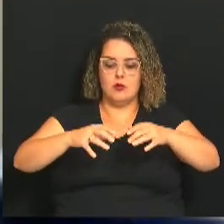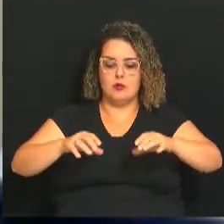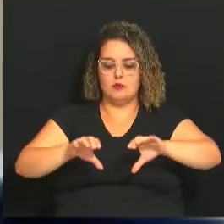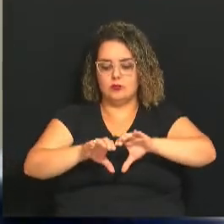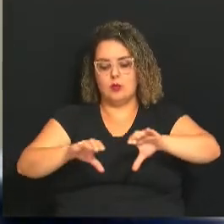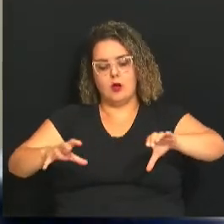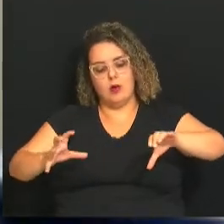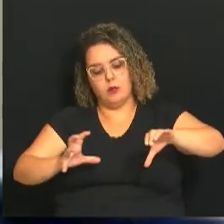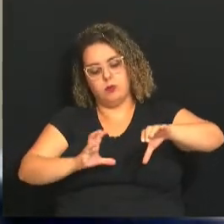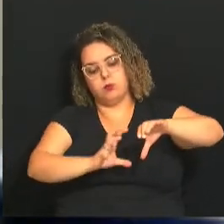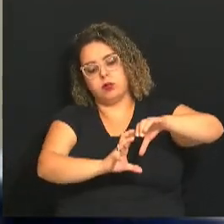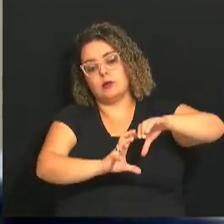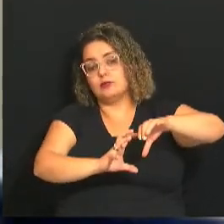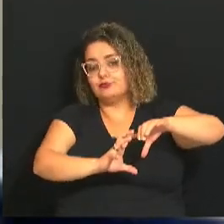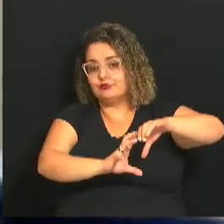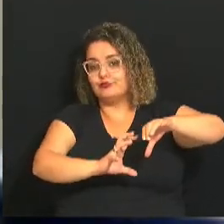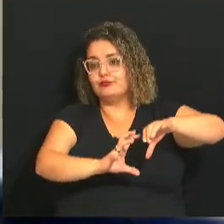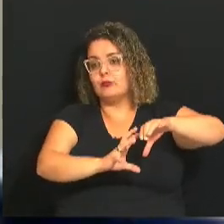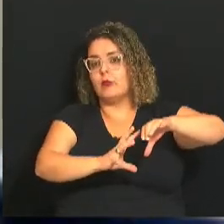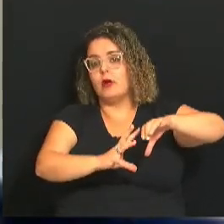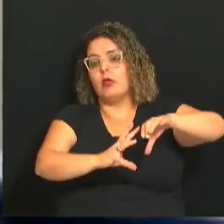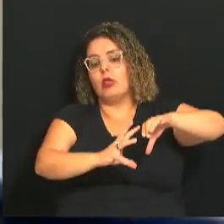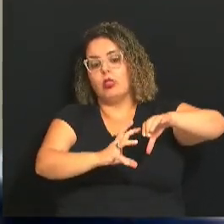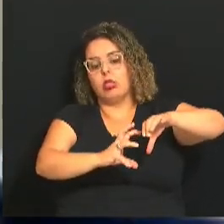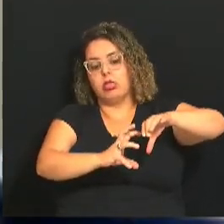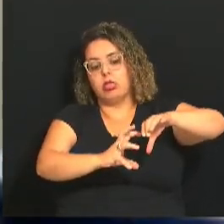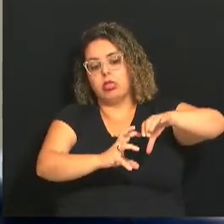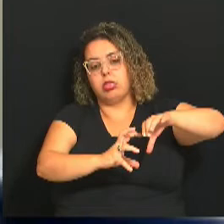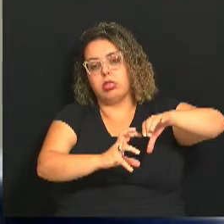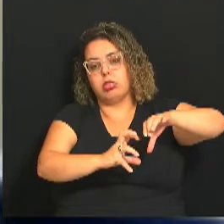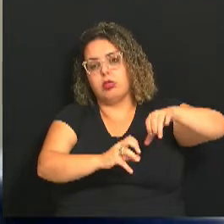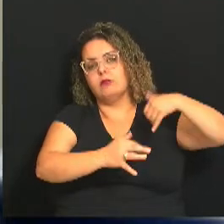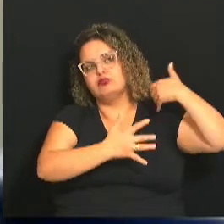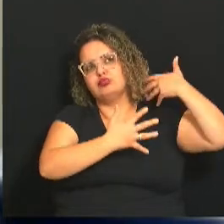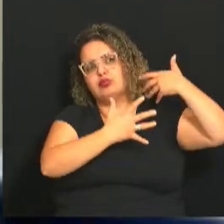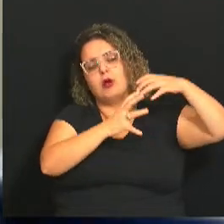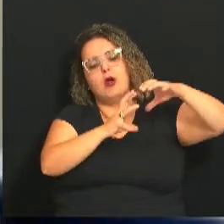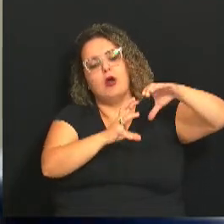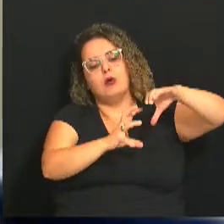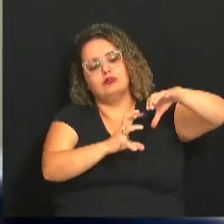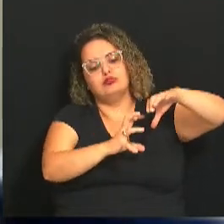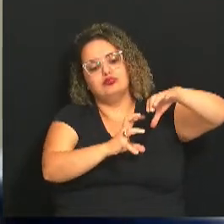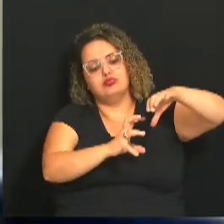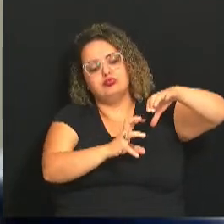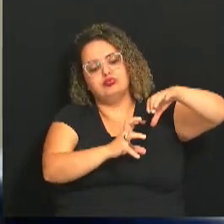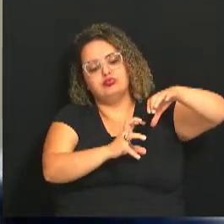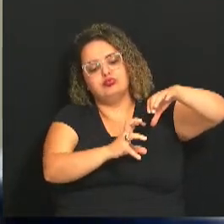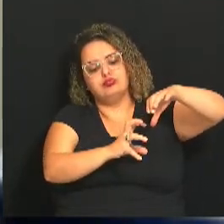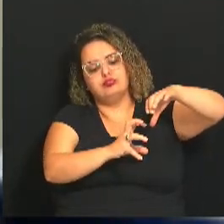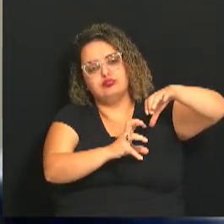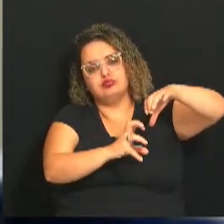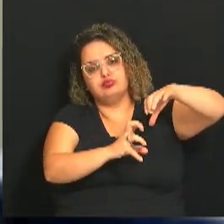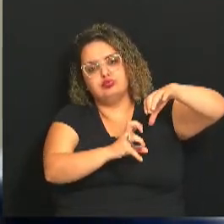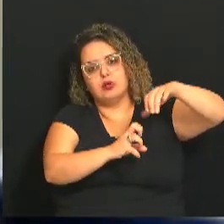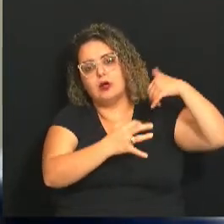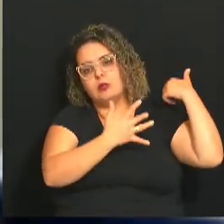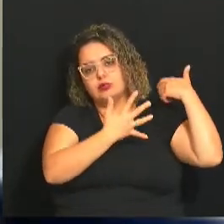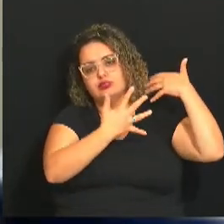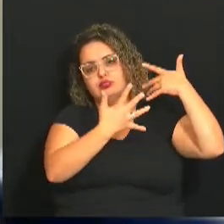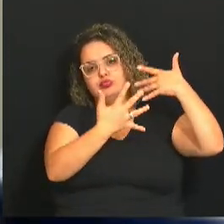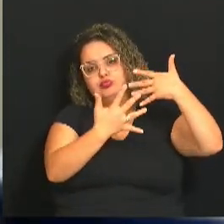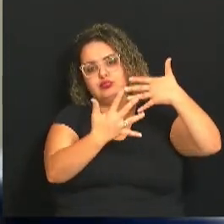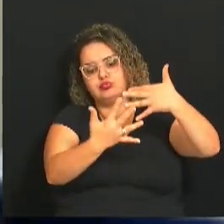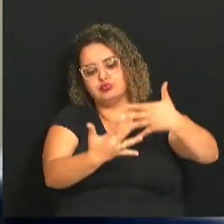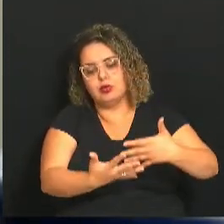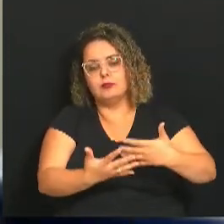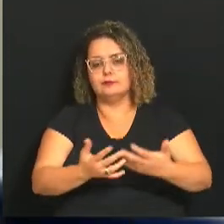para deteriorar leva anos e mais anos, né? Então, a gente tem que fazer um projeto em conjunto, né? Em relação a projeto nos